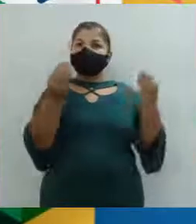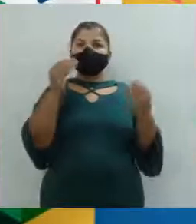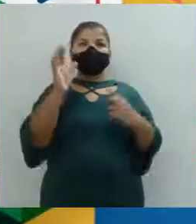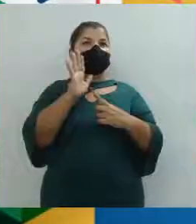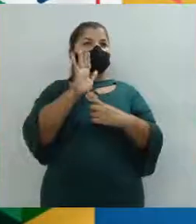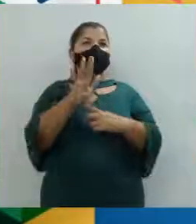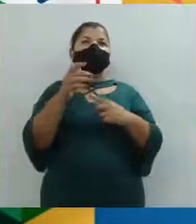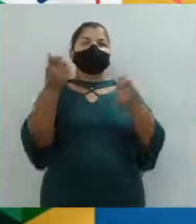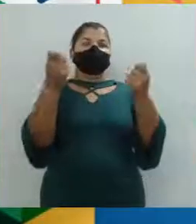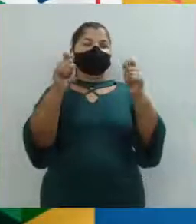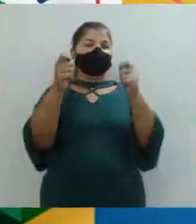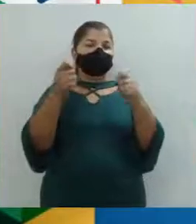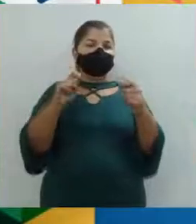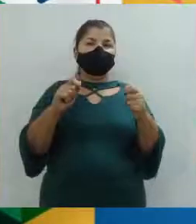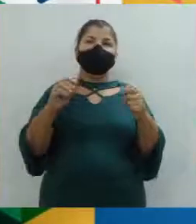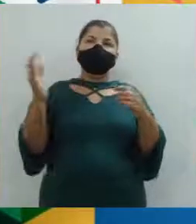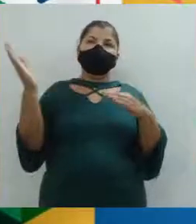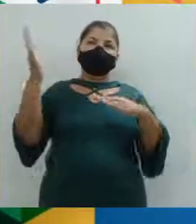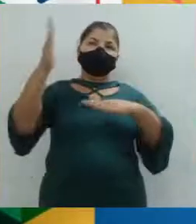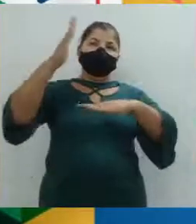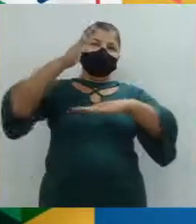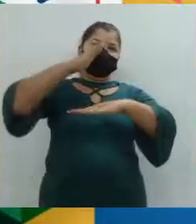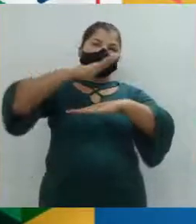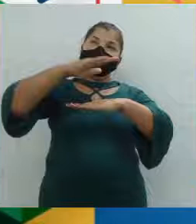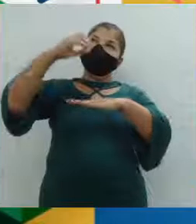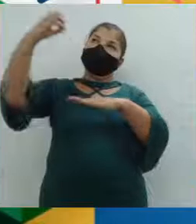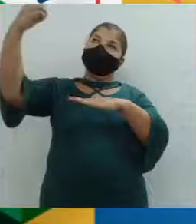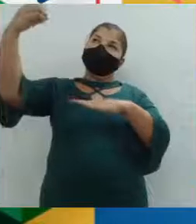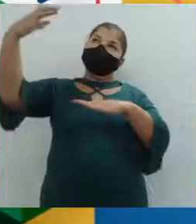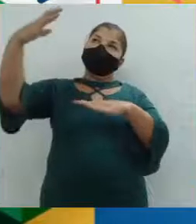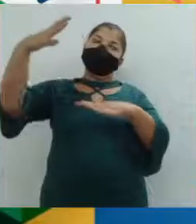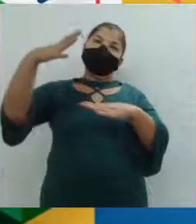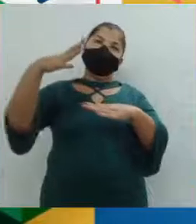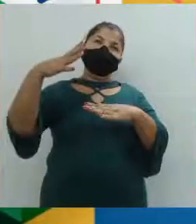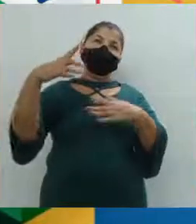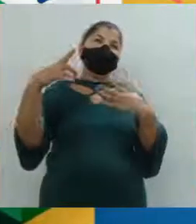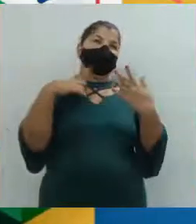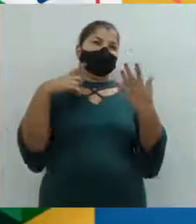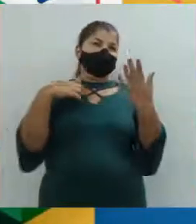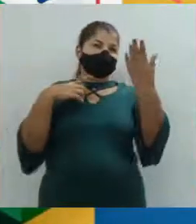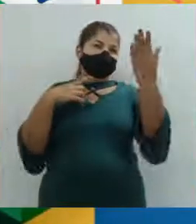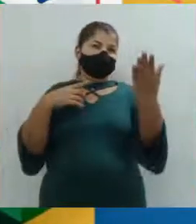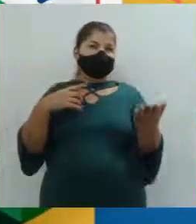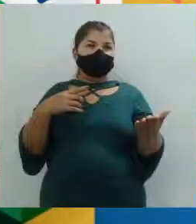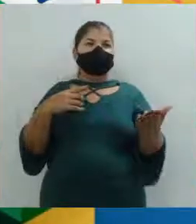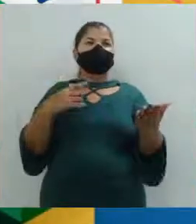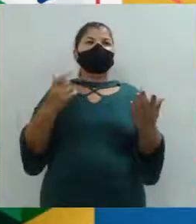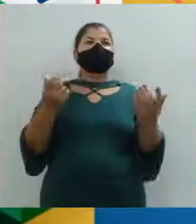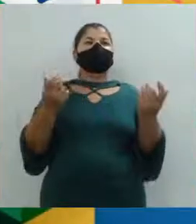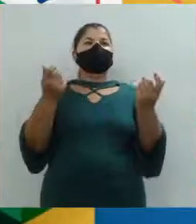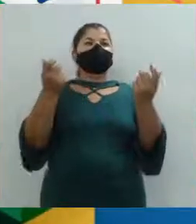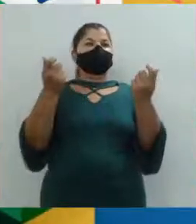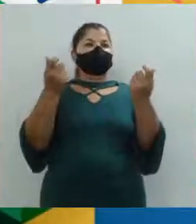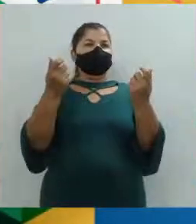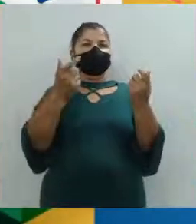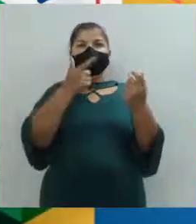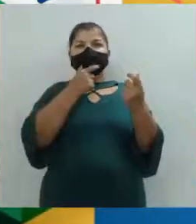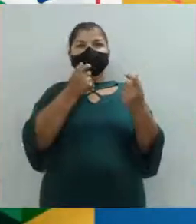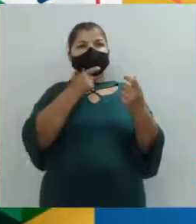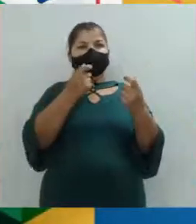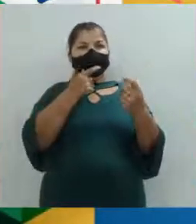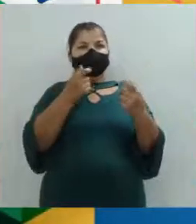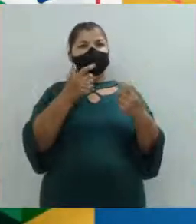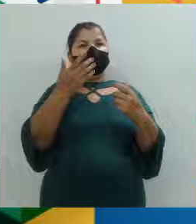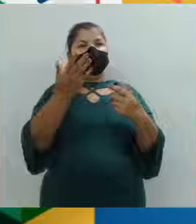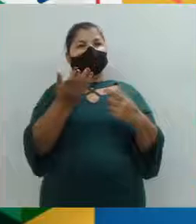imagem emergindo das sombras em direção à luz. Aí você vê uma obra, né, de João Batista, um rapaz,